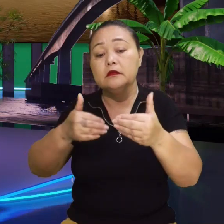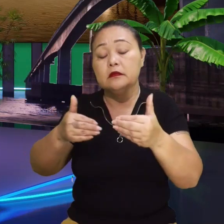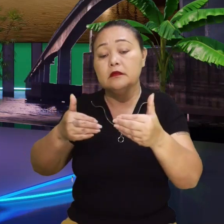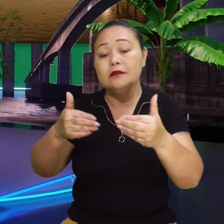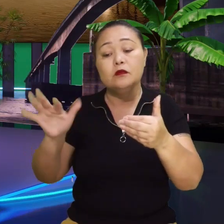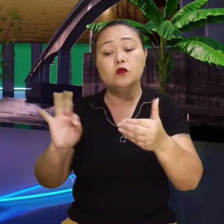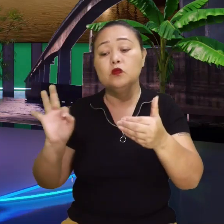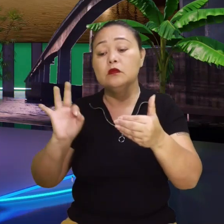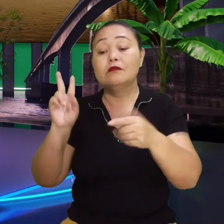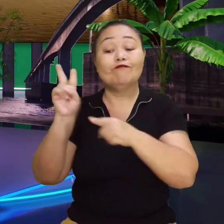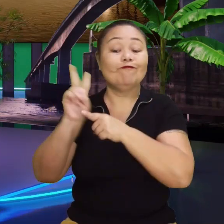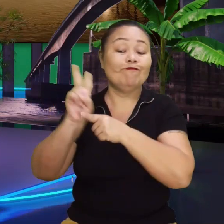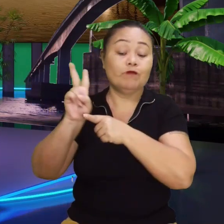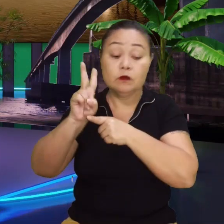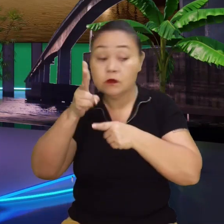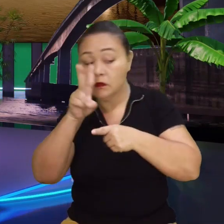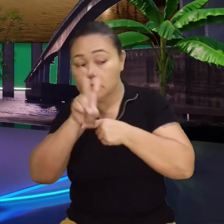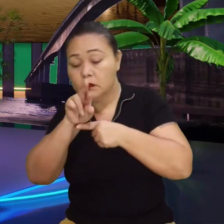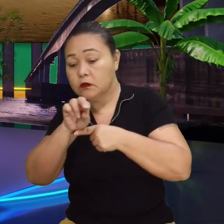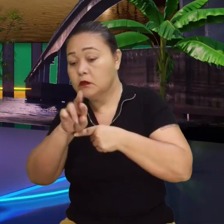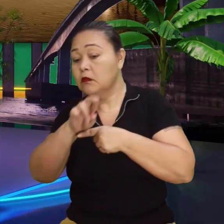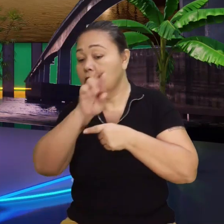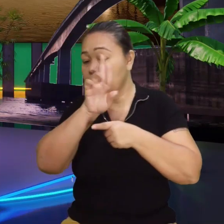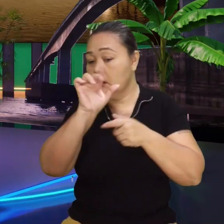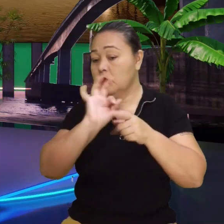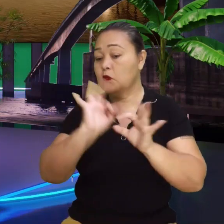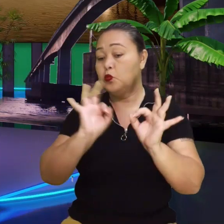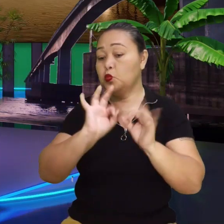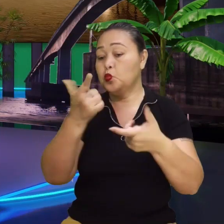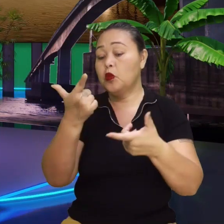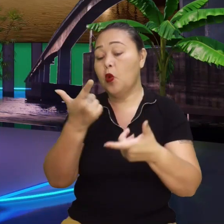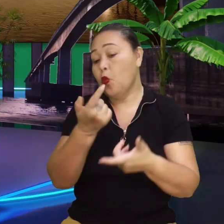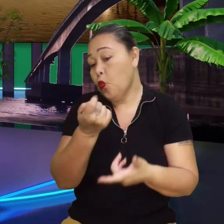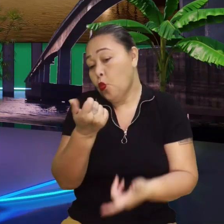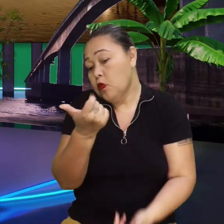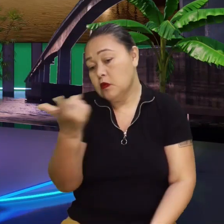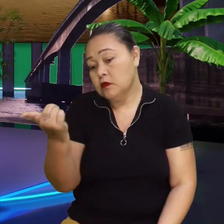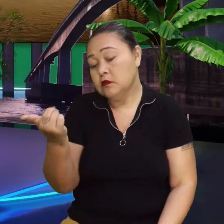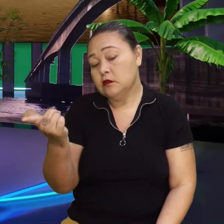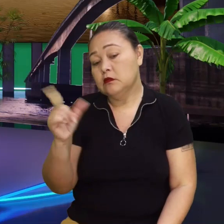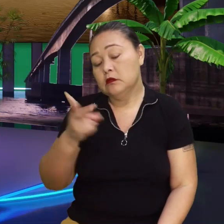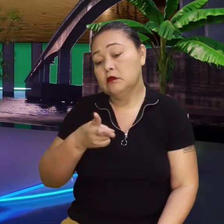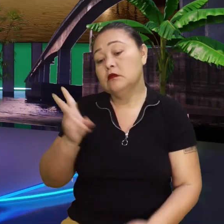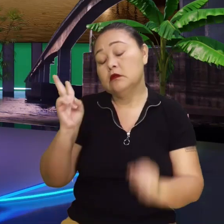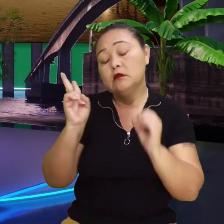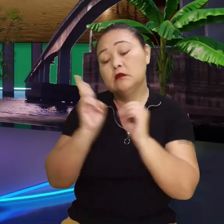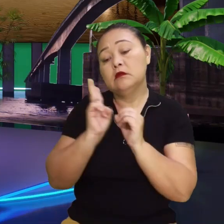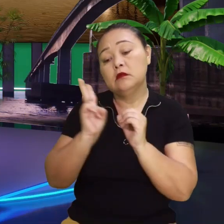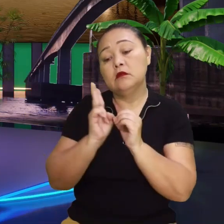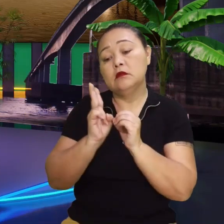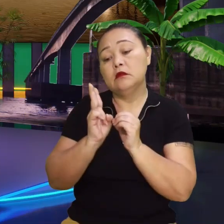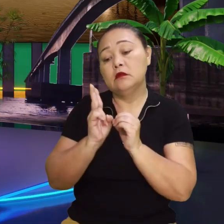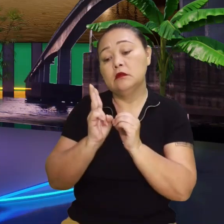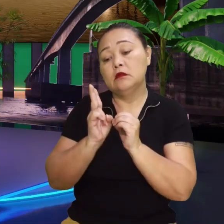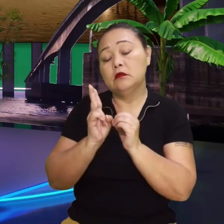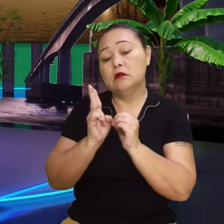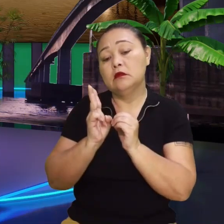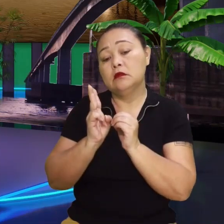mas não se tem muita fiscalização Ok os indígenas sempre estão